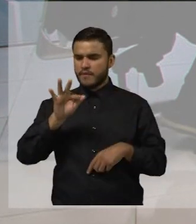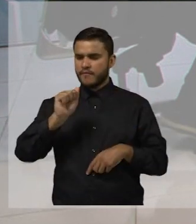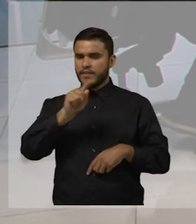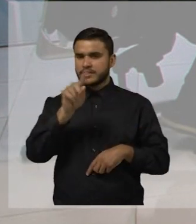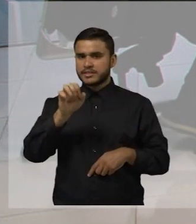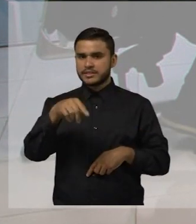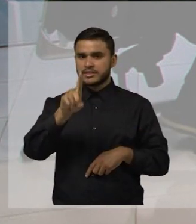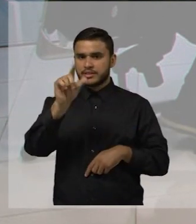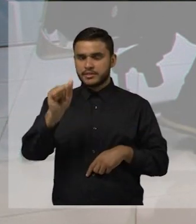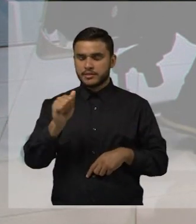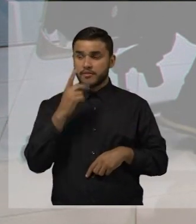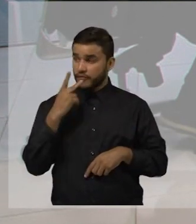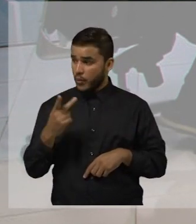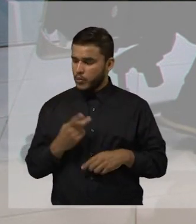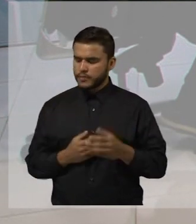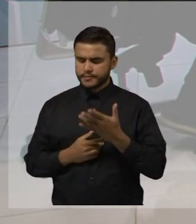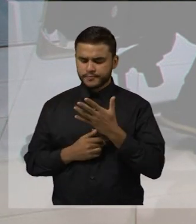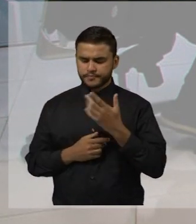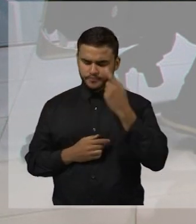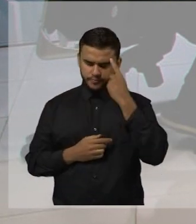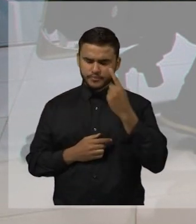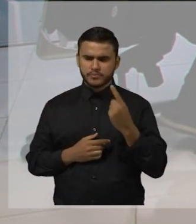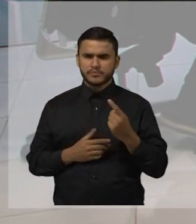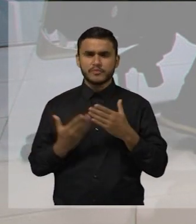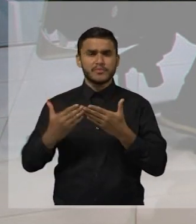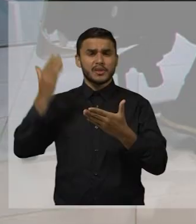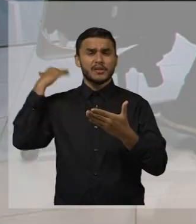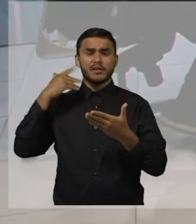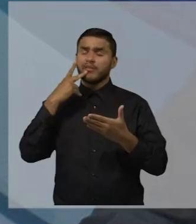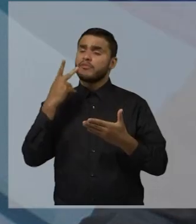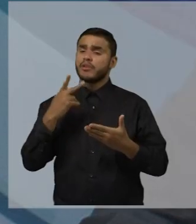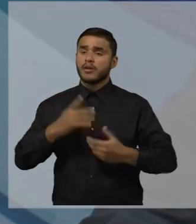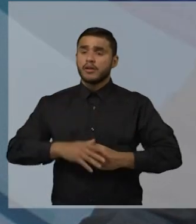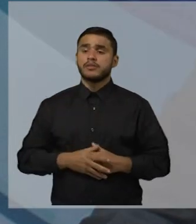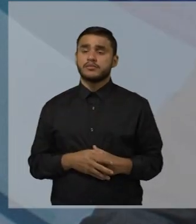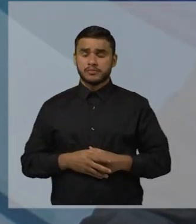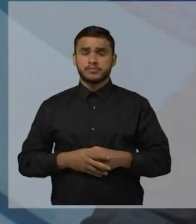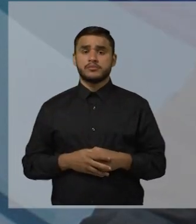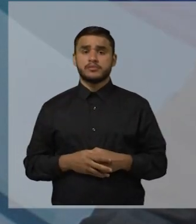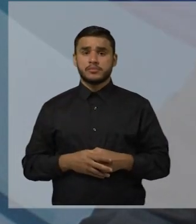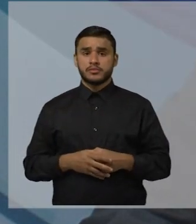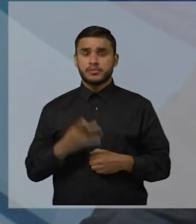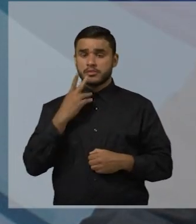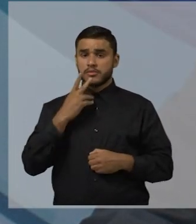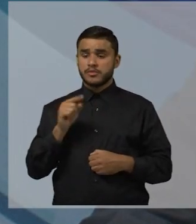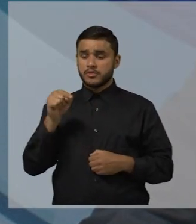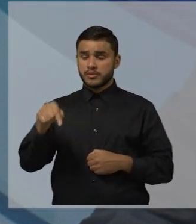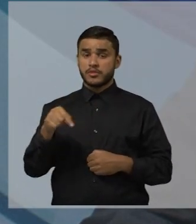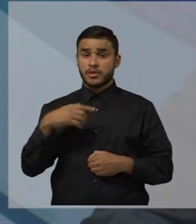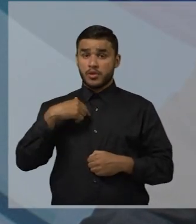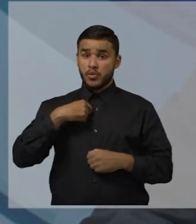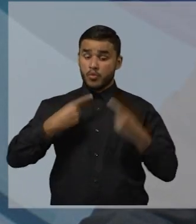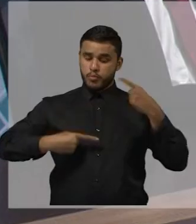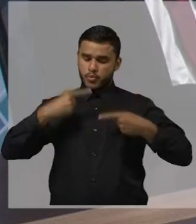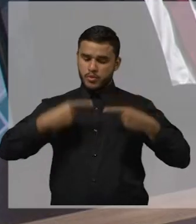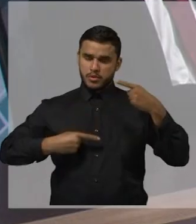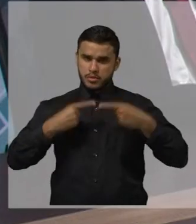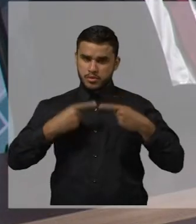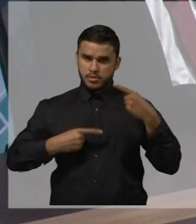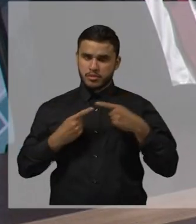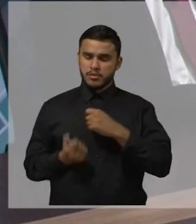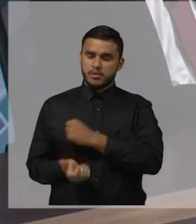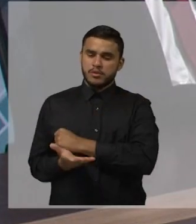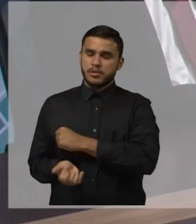que houve um conluio, uma associação entre o burocrata corrupto, o